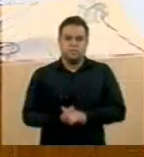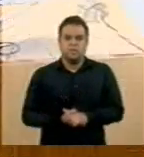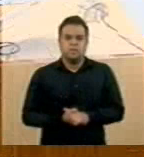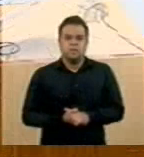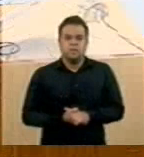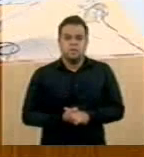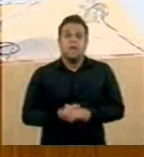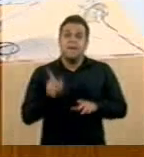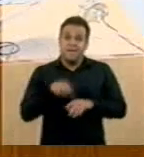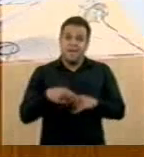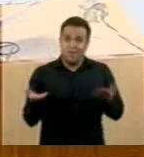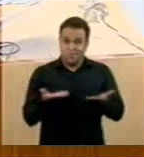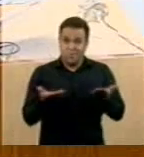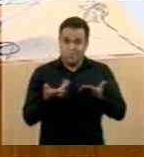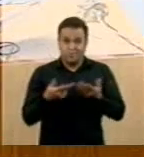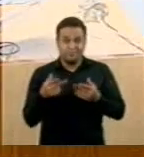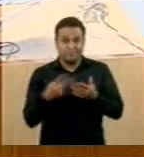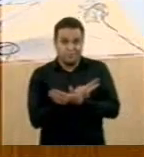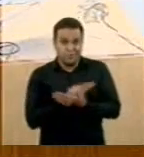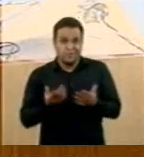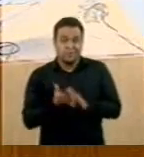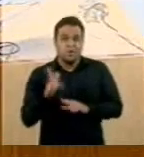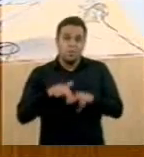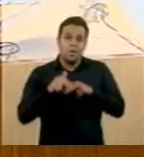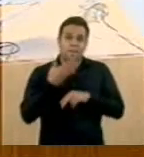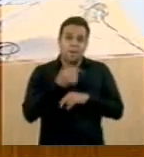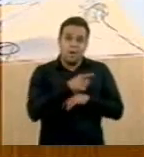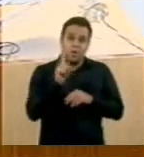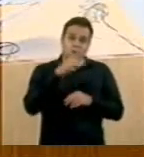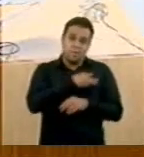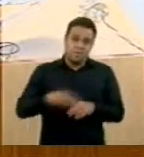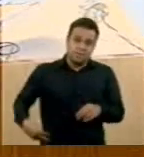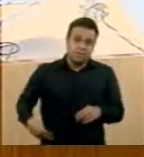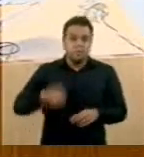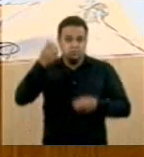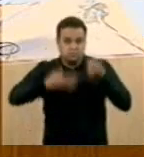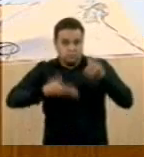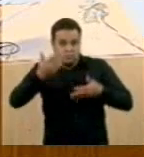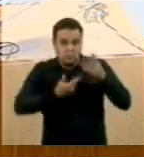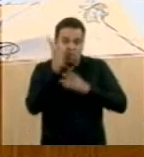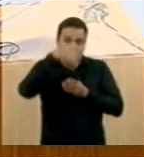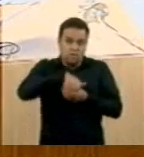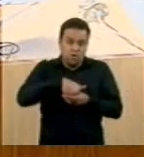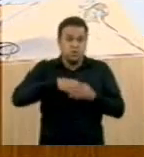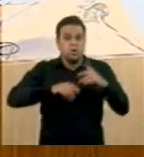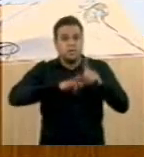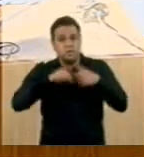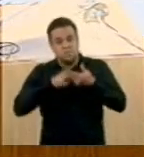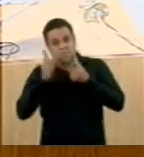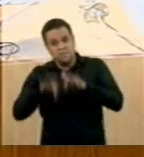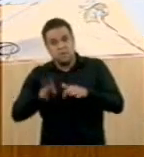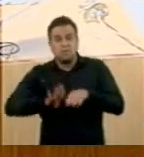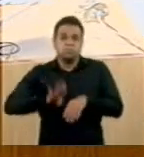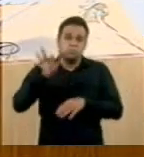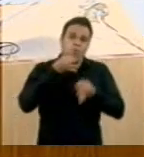que fiz, e peço excusas de ter trazido a colação o diálogo tido